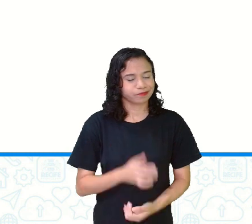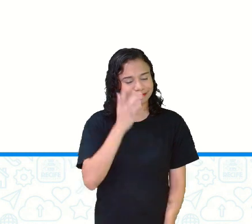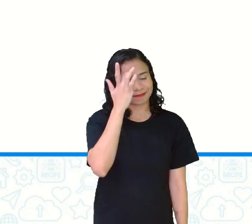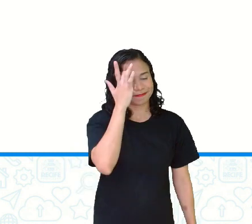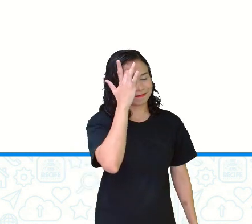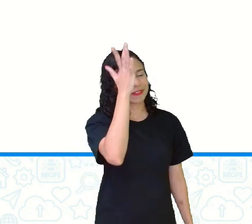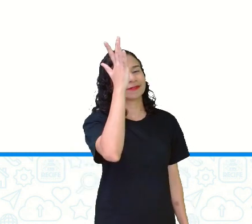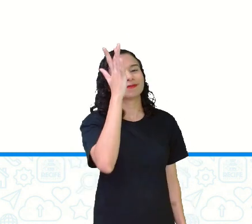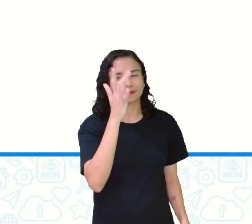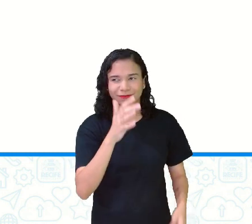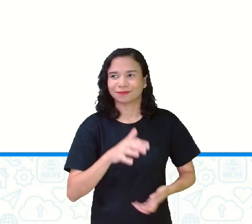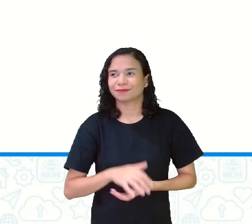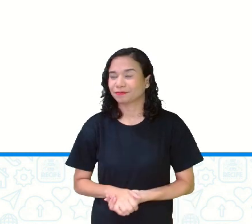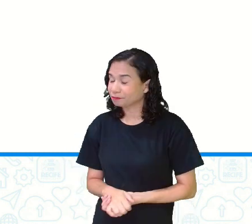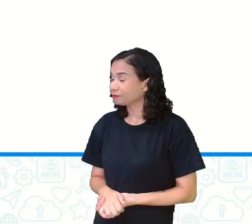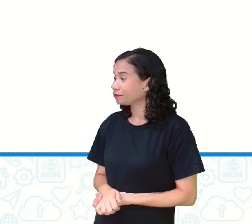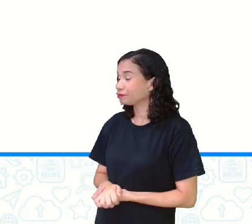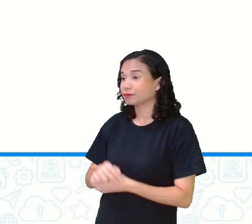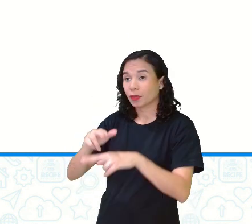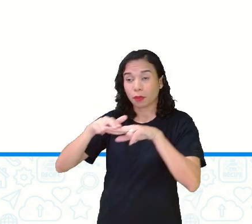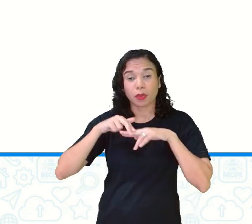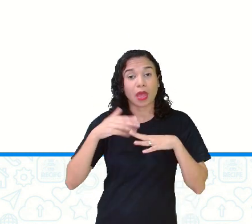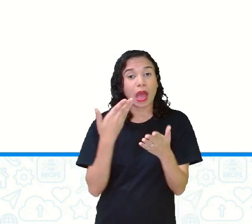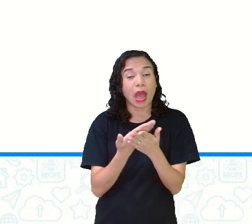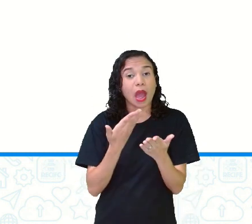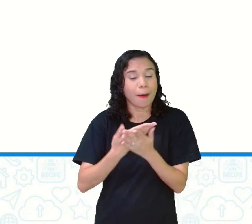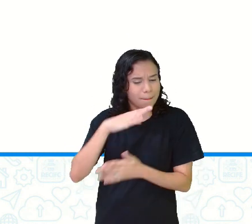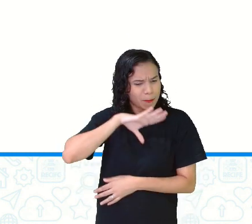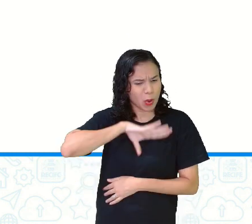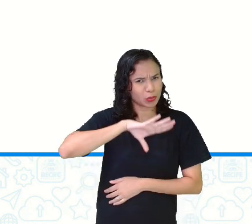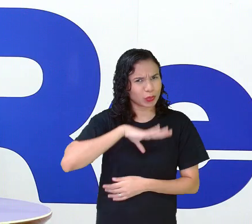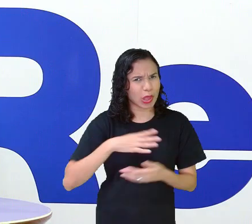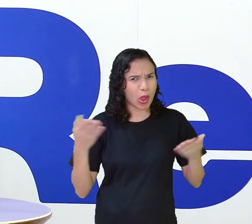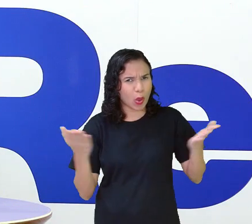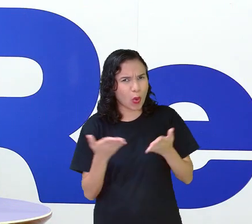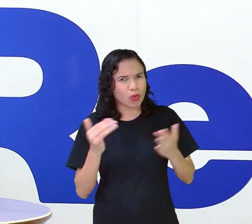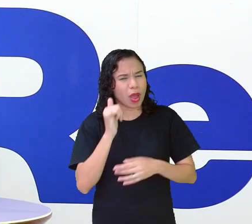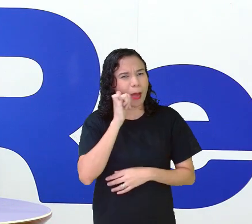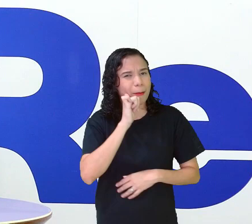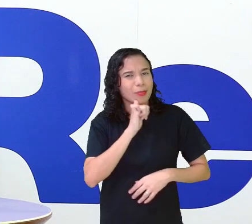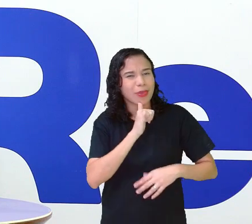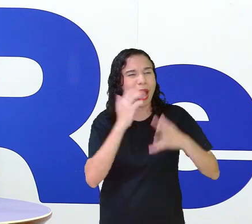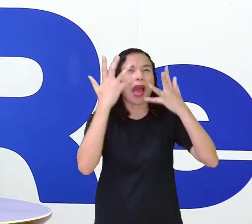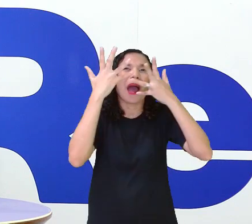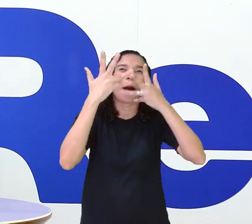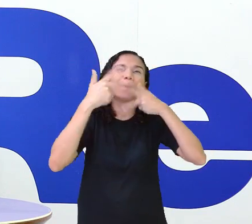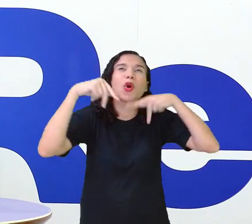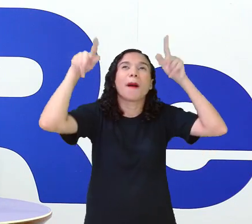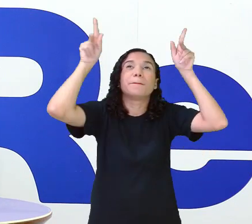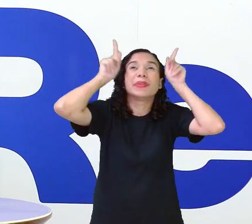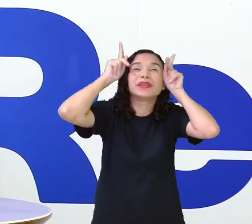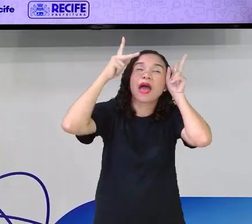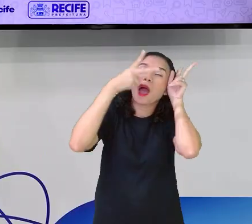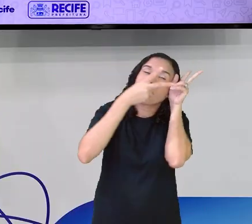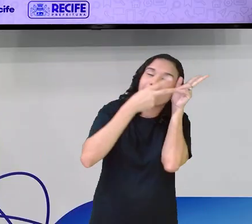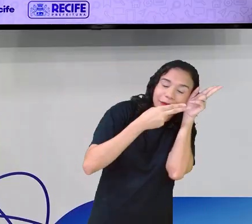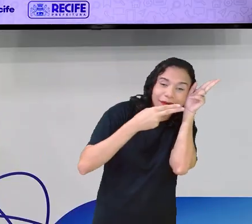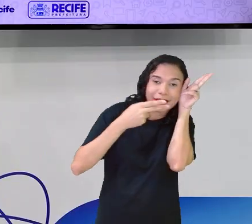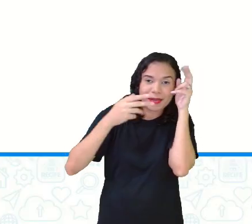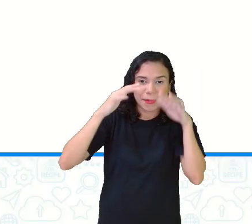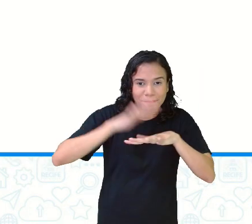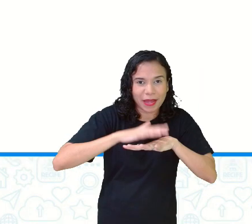Fácil, hein? Fácil. Inclusive, a aula de língua portuguesa hoje foi a Bela Adormecida. Olha, né? aí, e em matemática tem a